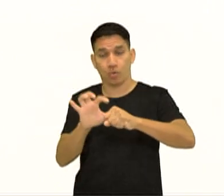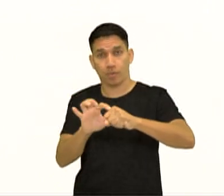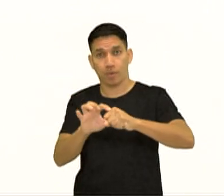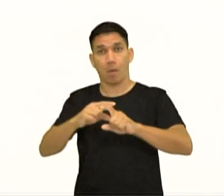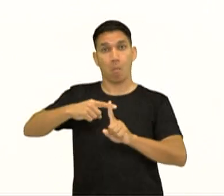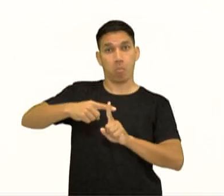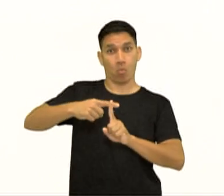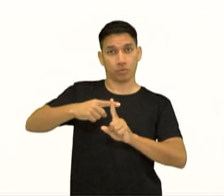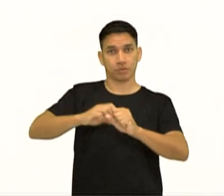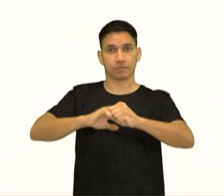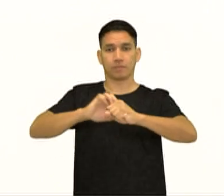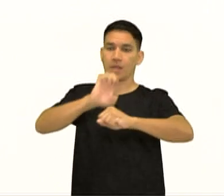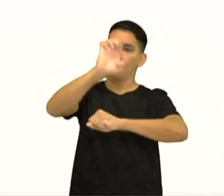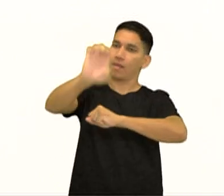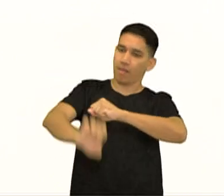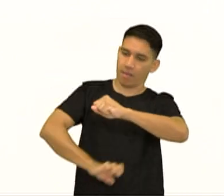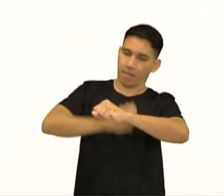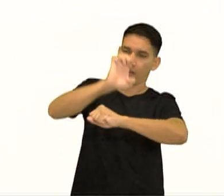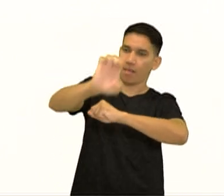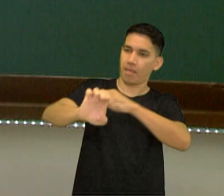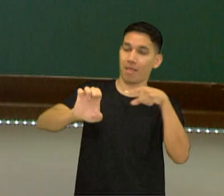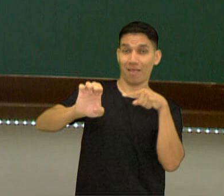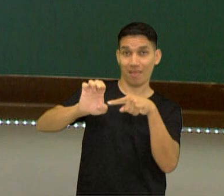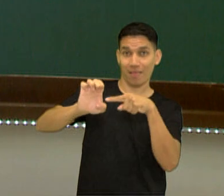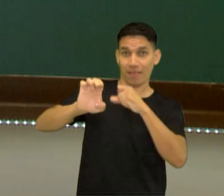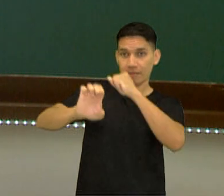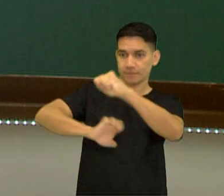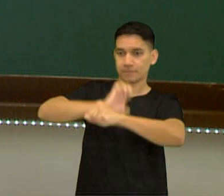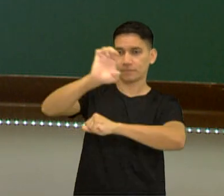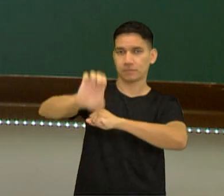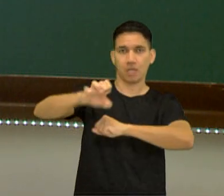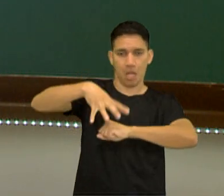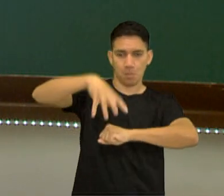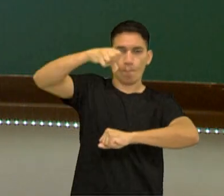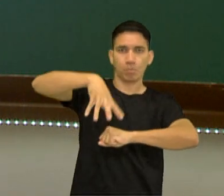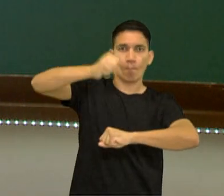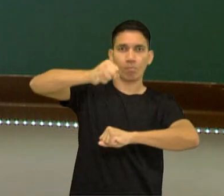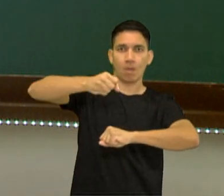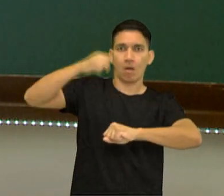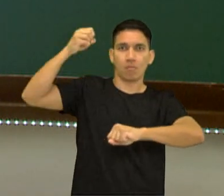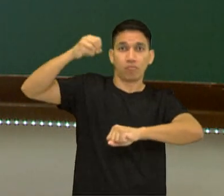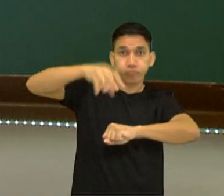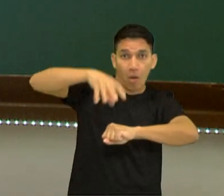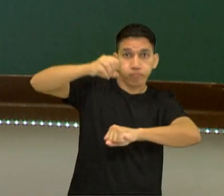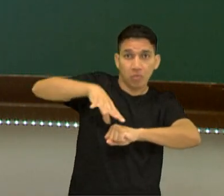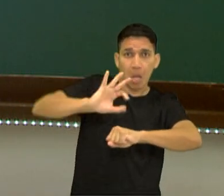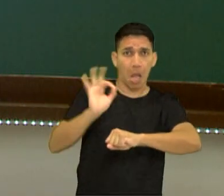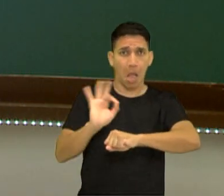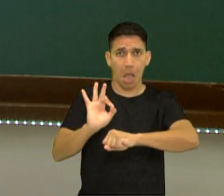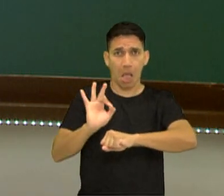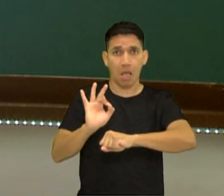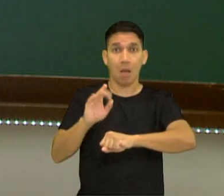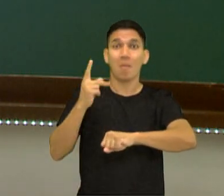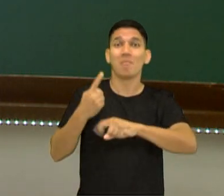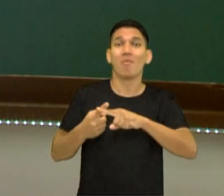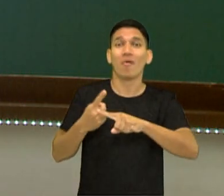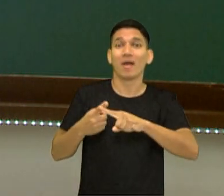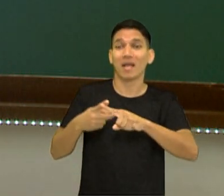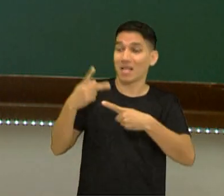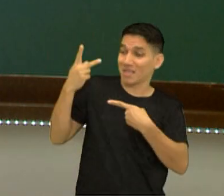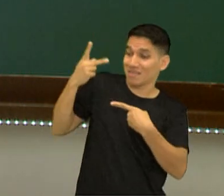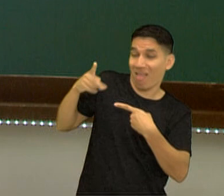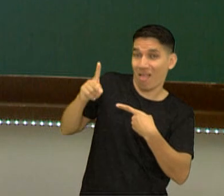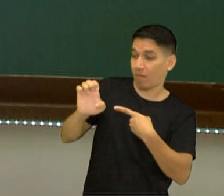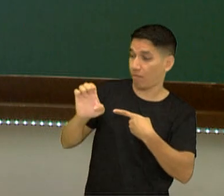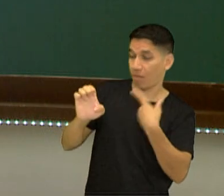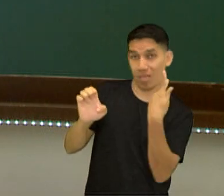e o meu elétron girando em volta do núcleo ali, sem absorver nem perder energia, porque ele tem uma energia própria ali daquele